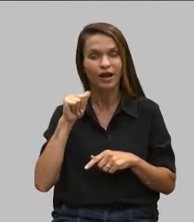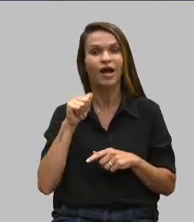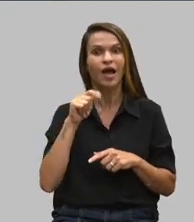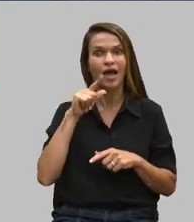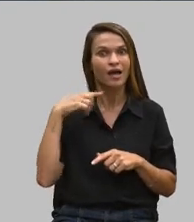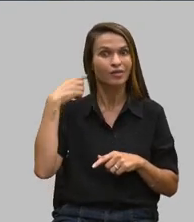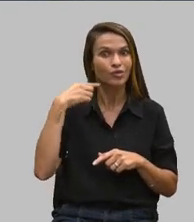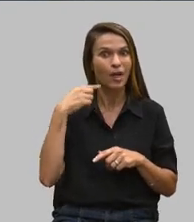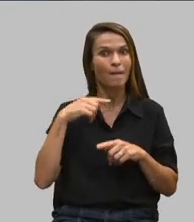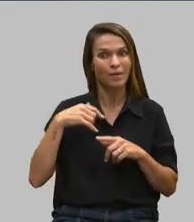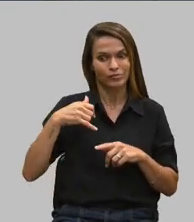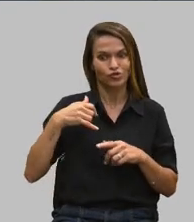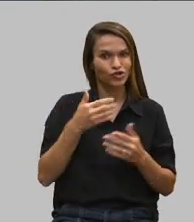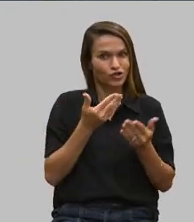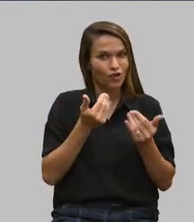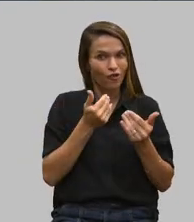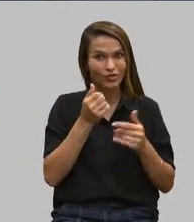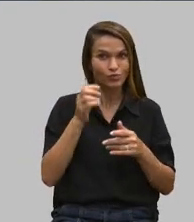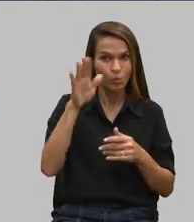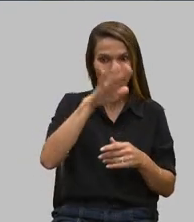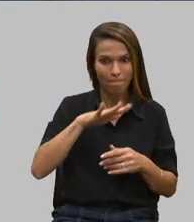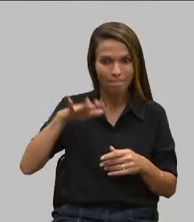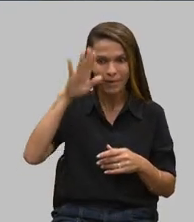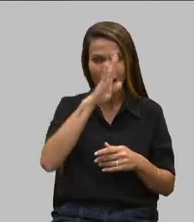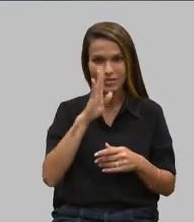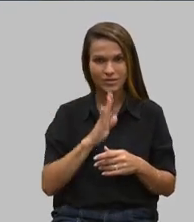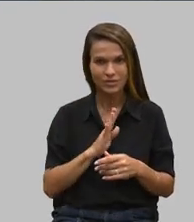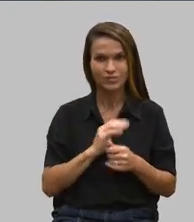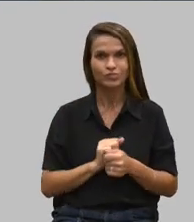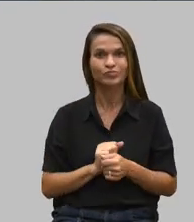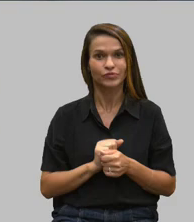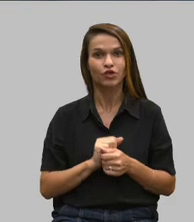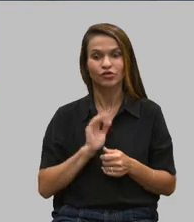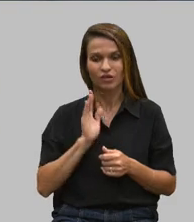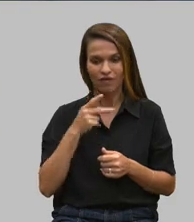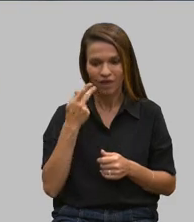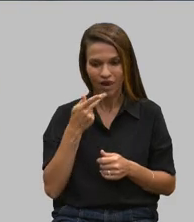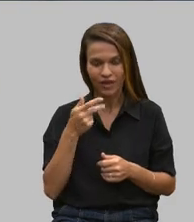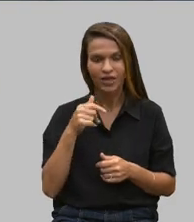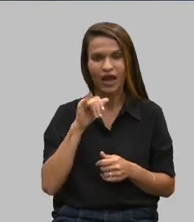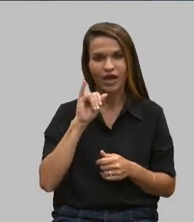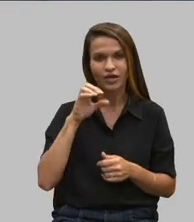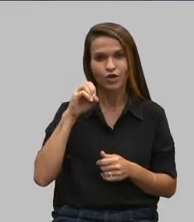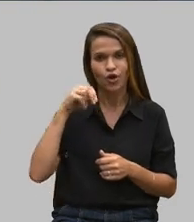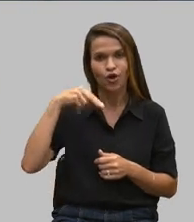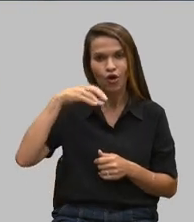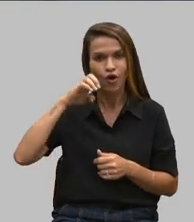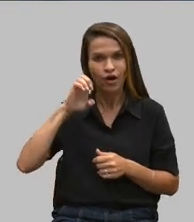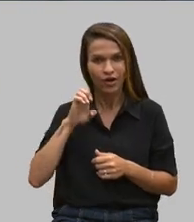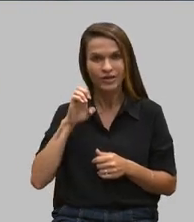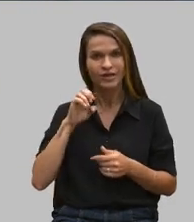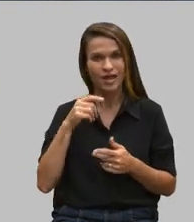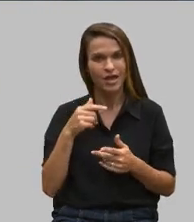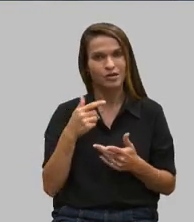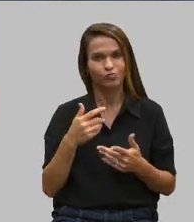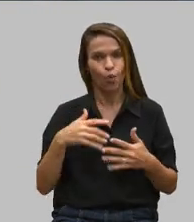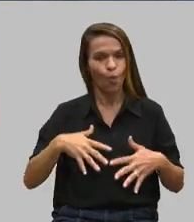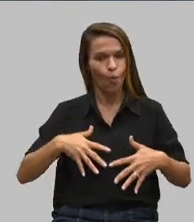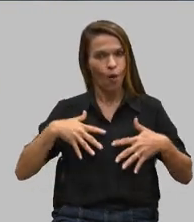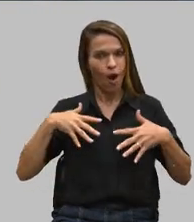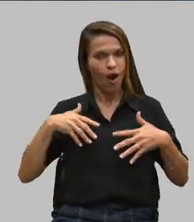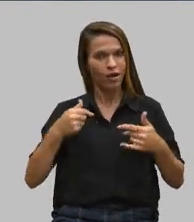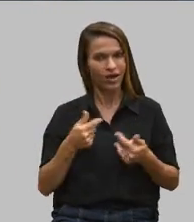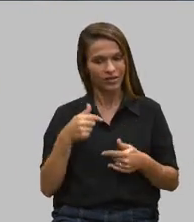Brasil e já falei aqui que a i é que tem o maior coração aqui dessa casa né E